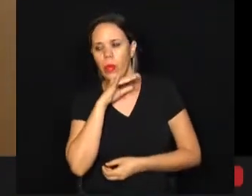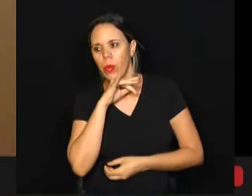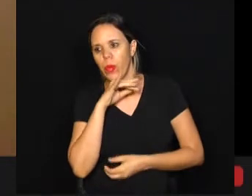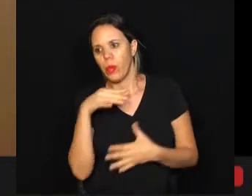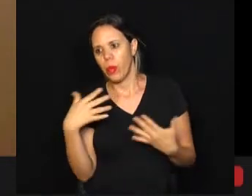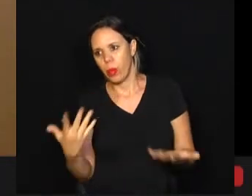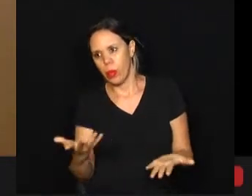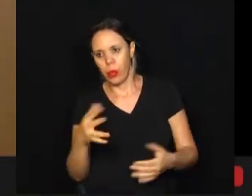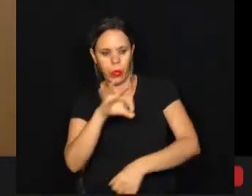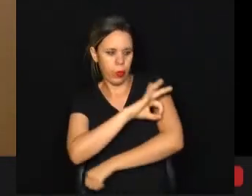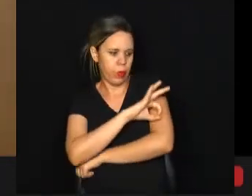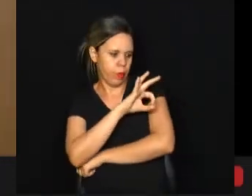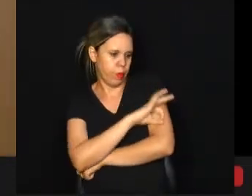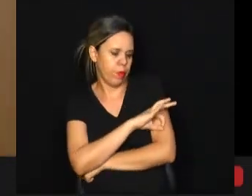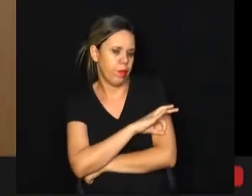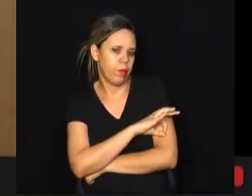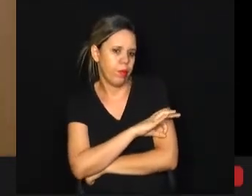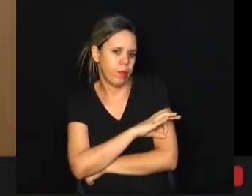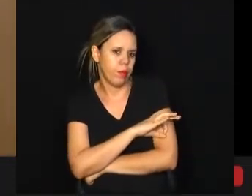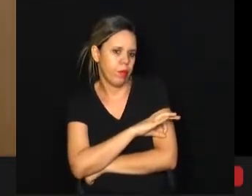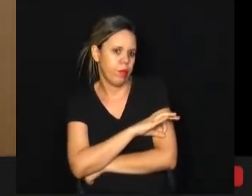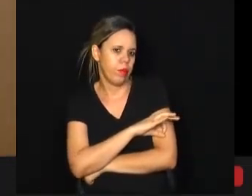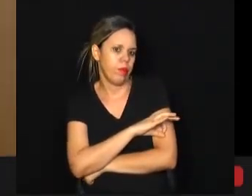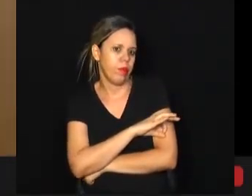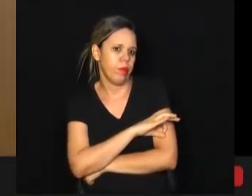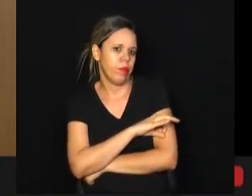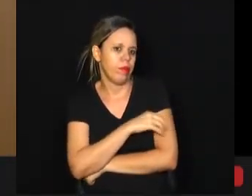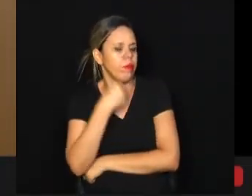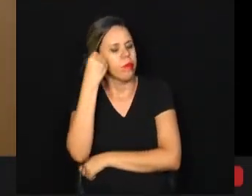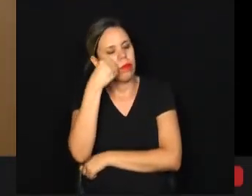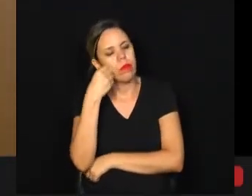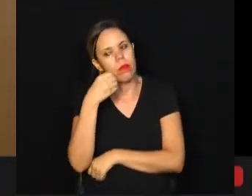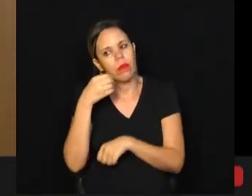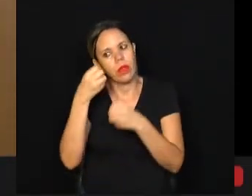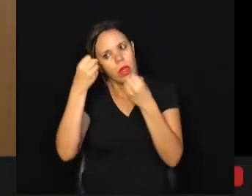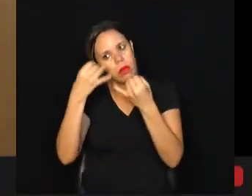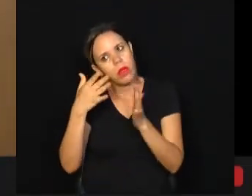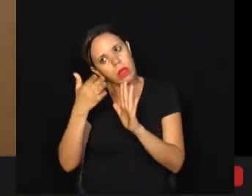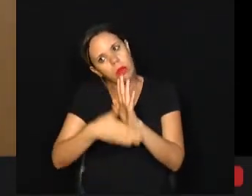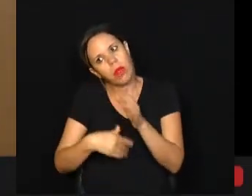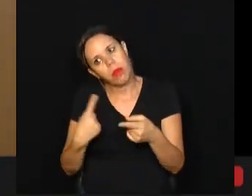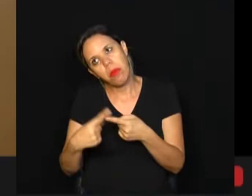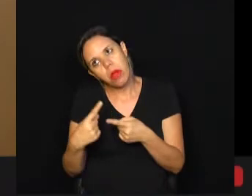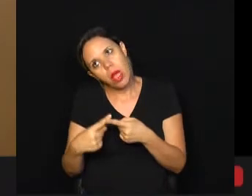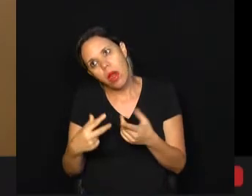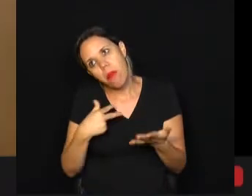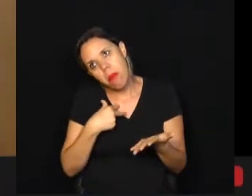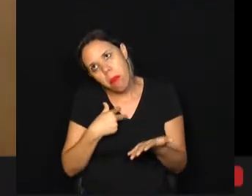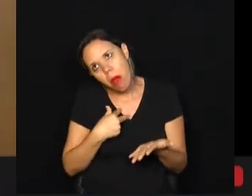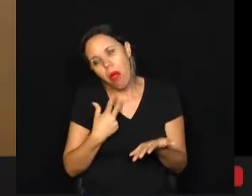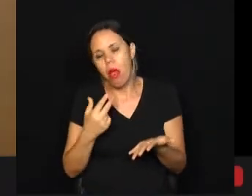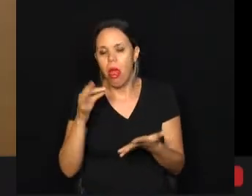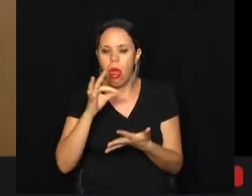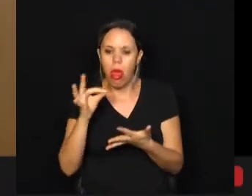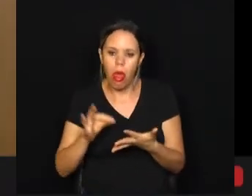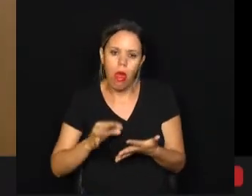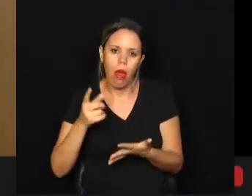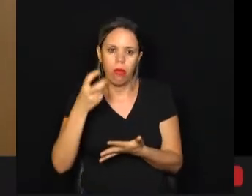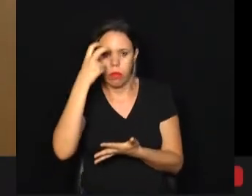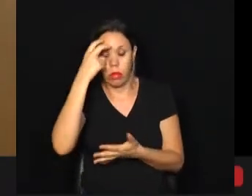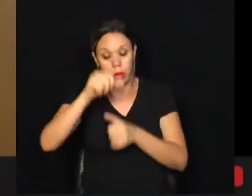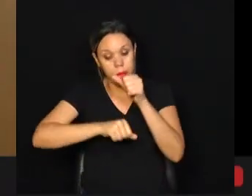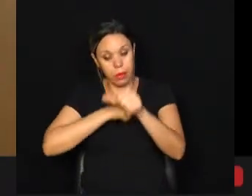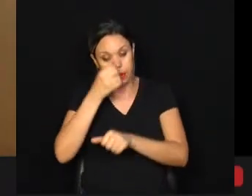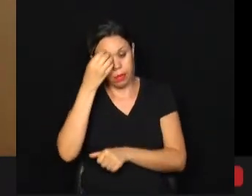o executivo ele se especializa em justificar para você porque não pode. Isso também é uma cultura que nós temos que